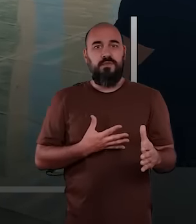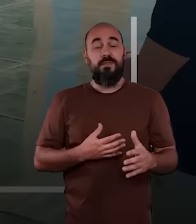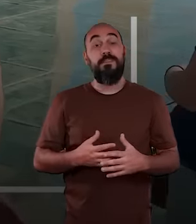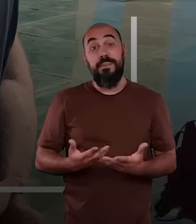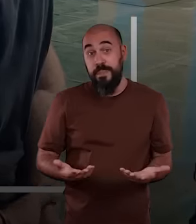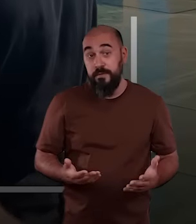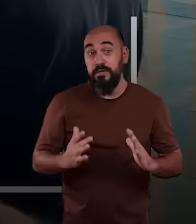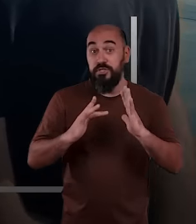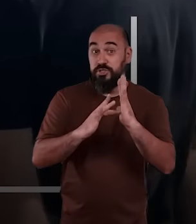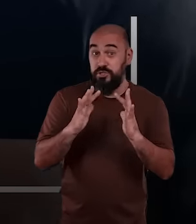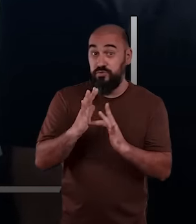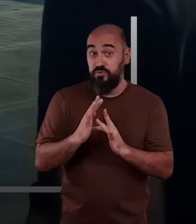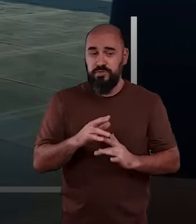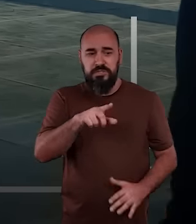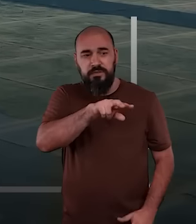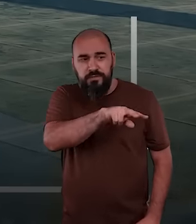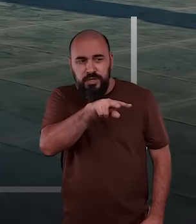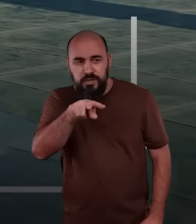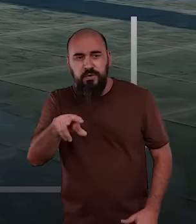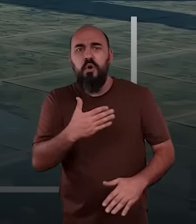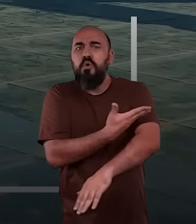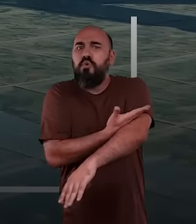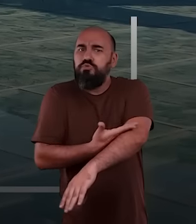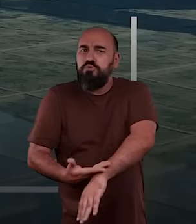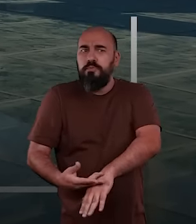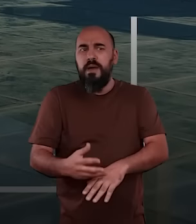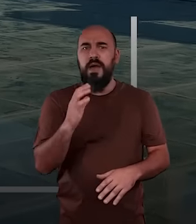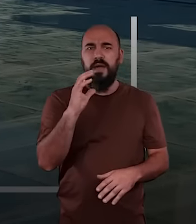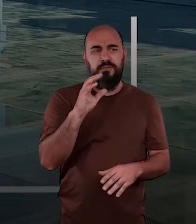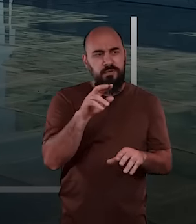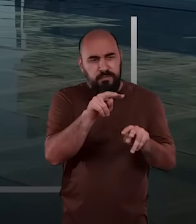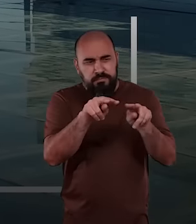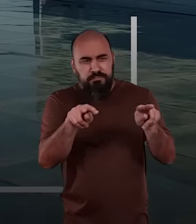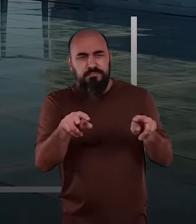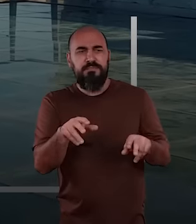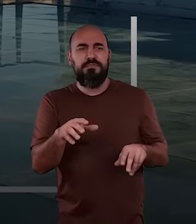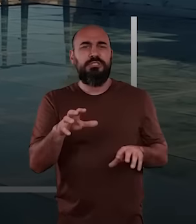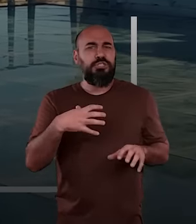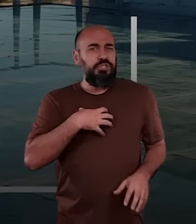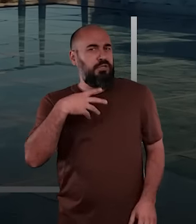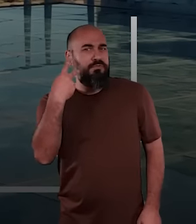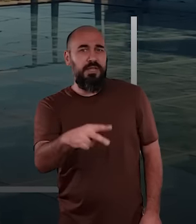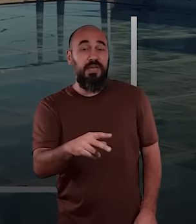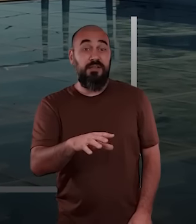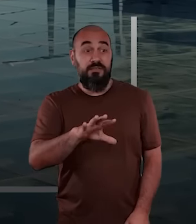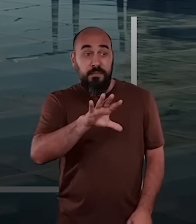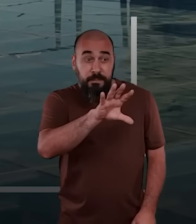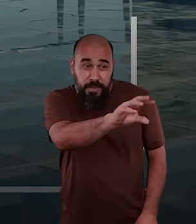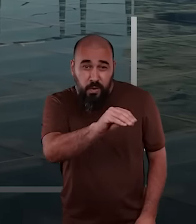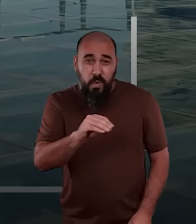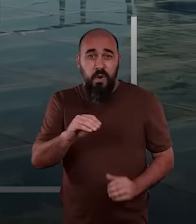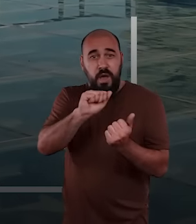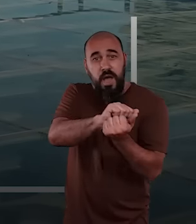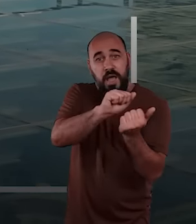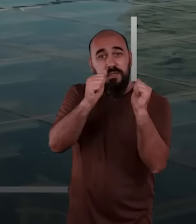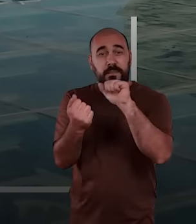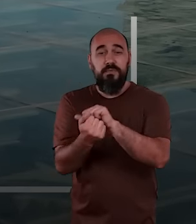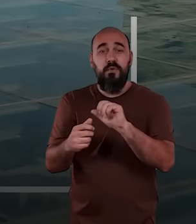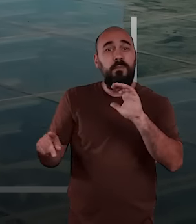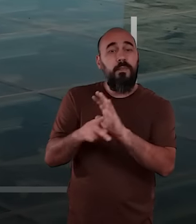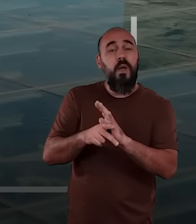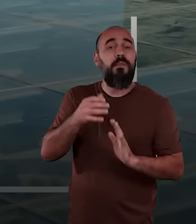Então, Cristo pegou algo que eles estavam acostumados a ver e deu um significado supra-histórico a isso, profético.